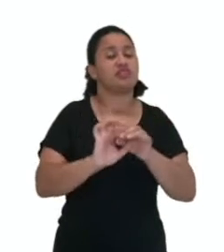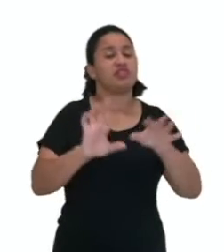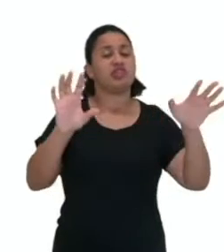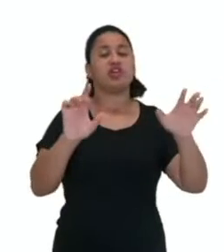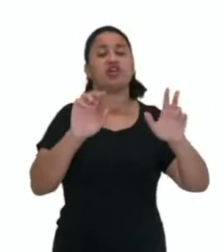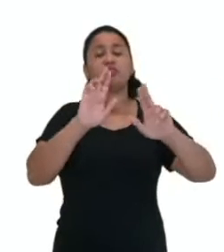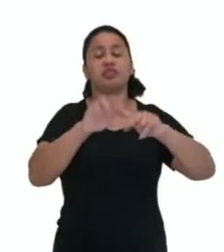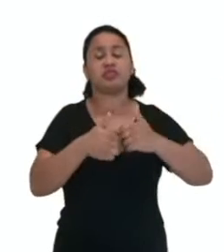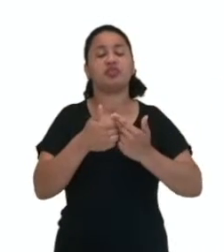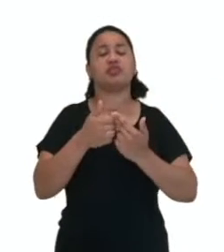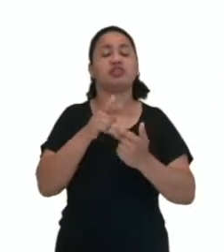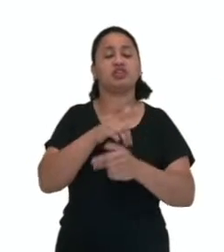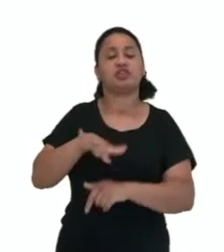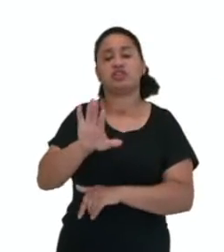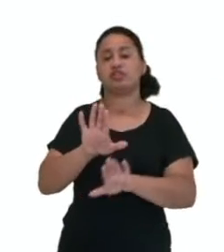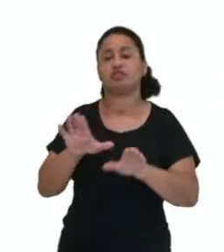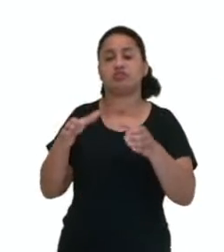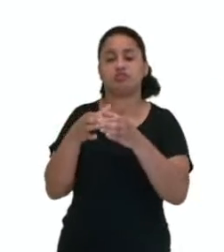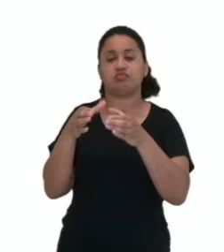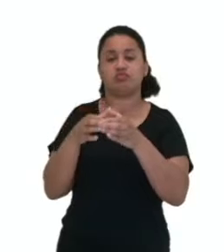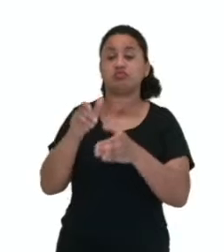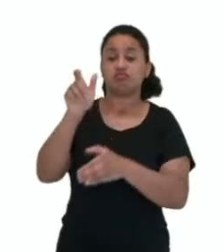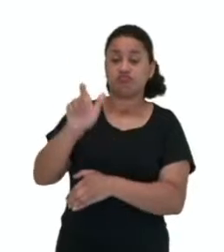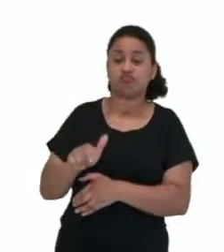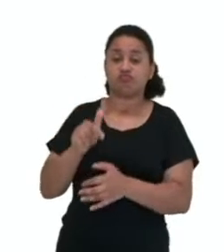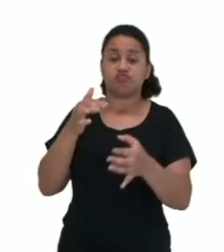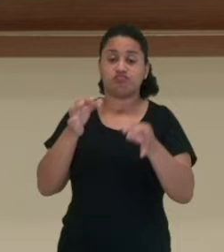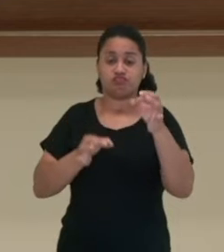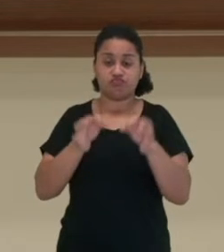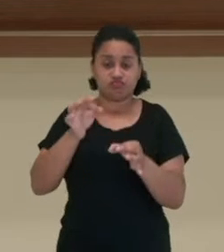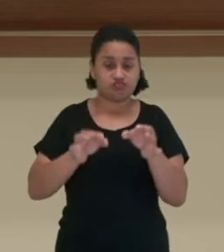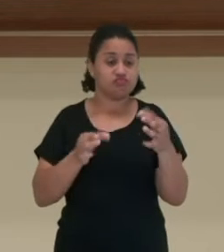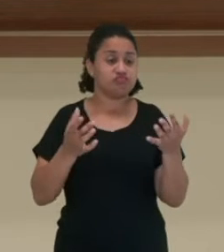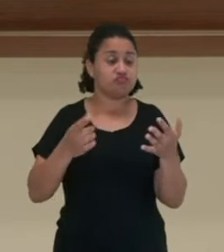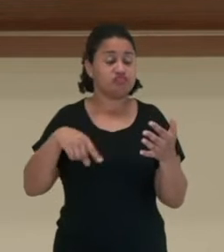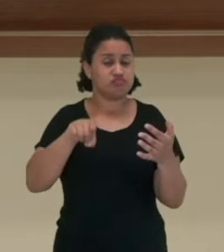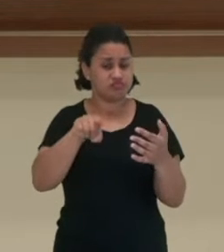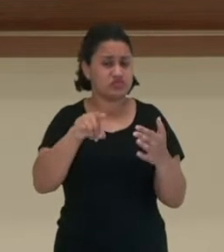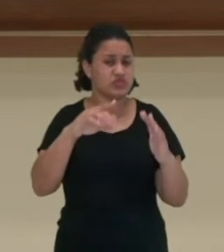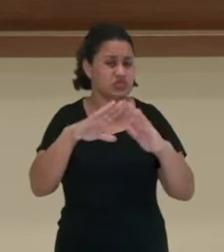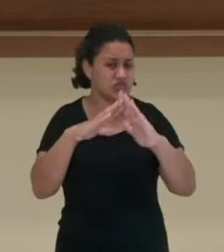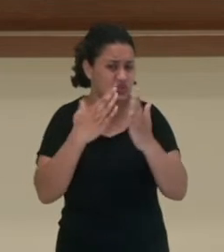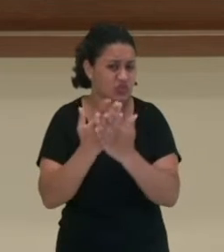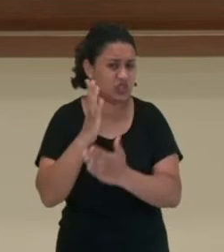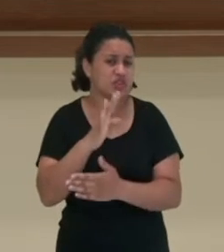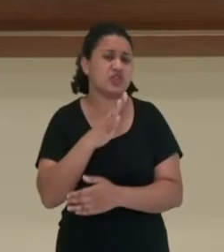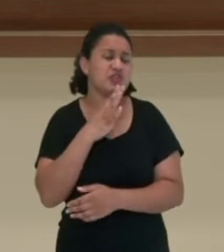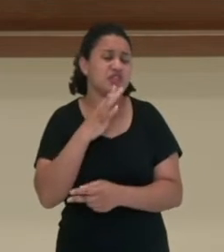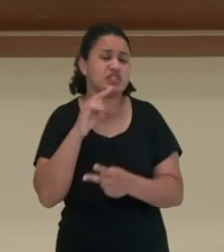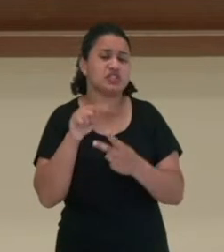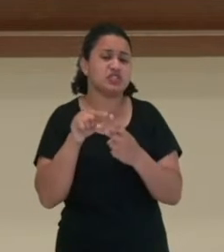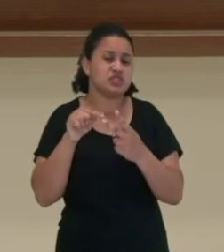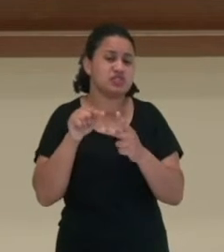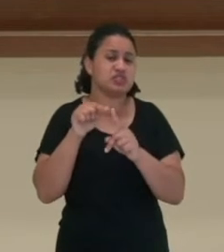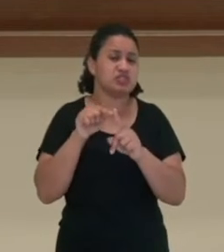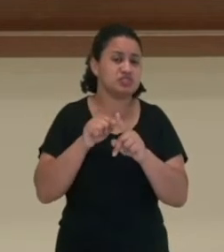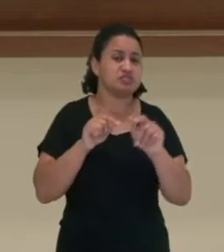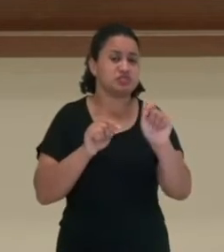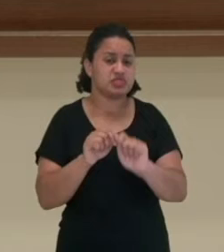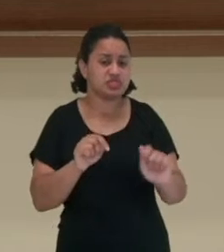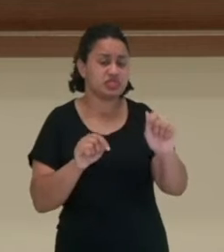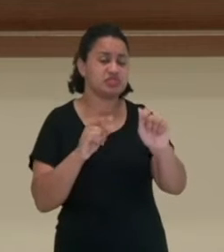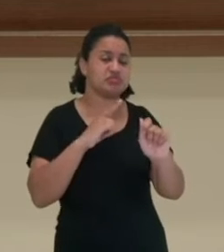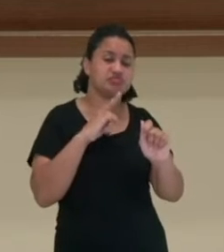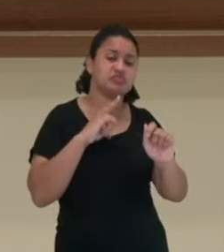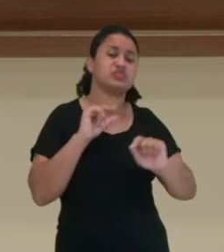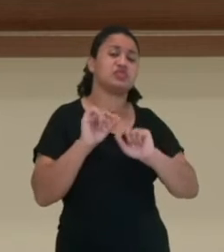união da comunidade como uma pessoa jurídica. Vocês da escola já conhecem 2 tipos de associação que nós temos